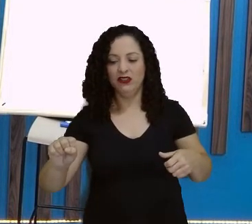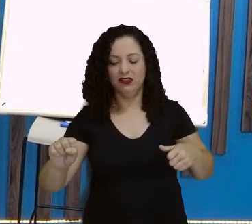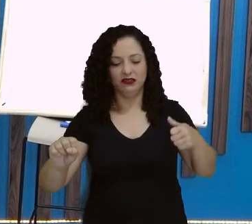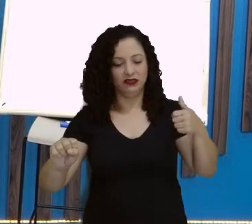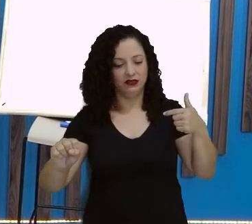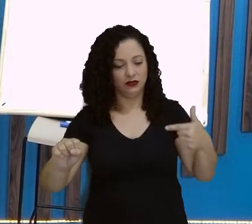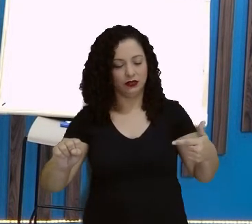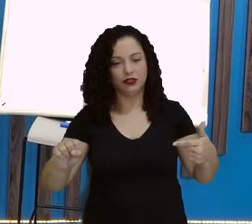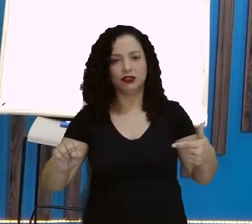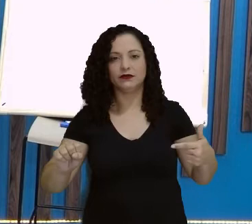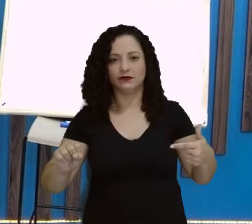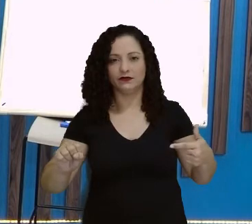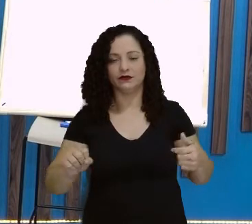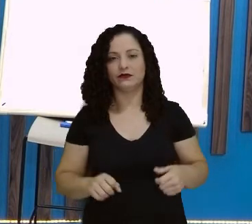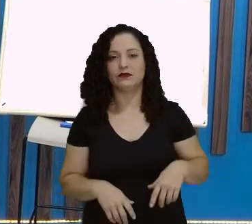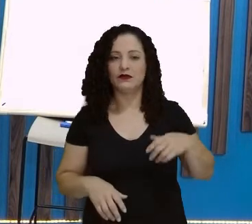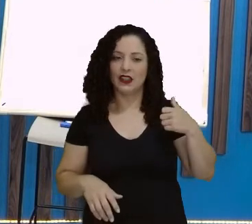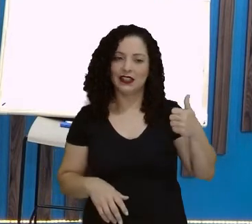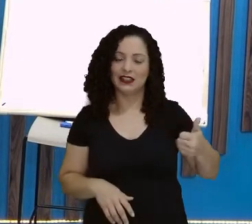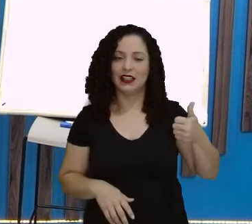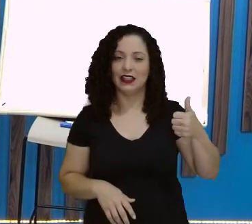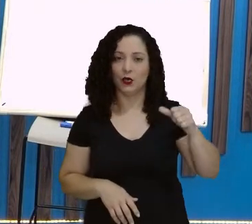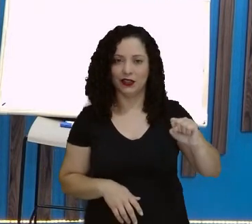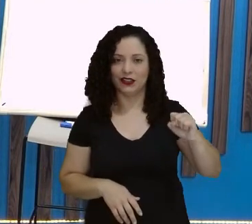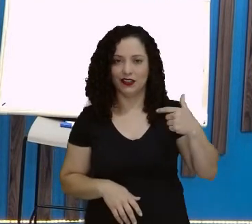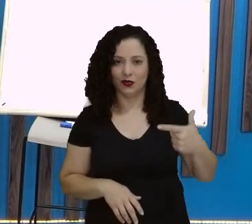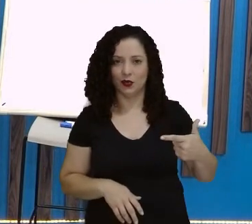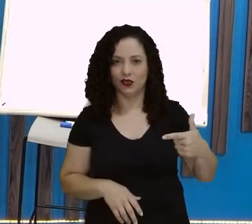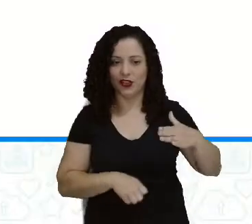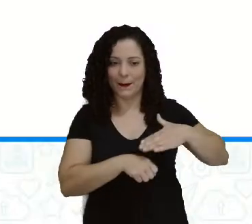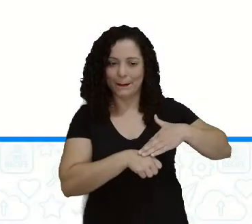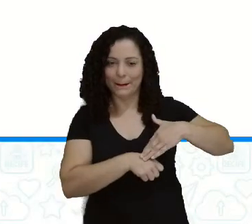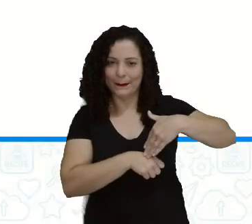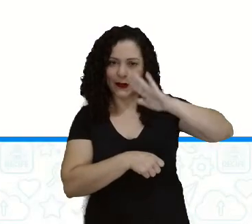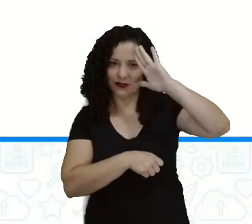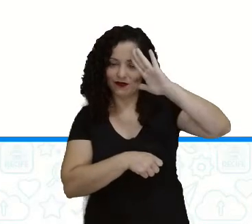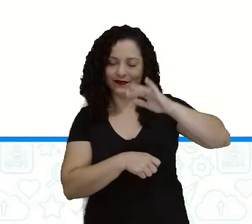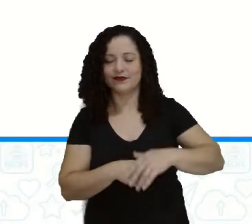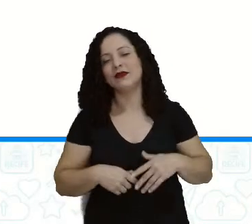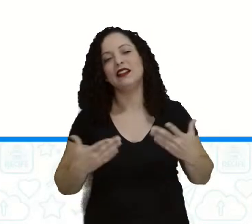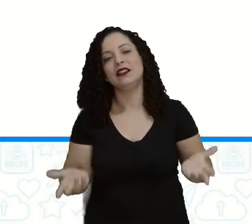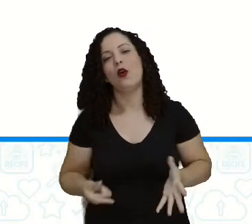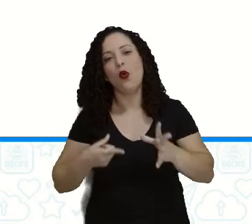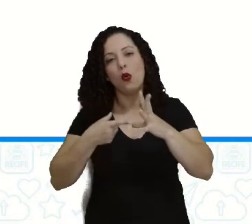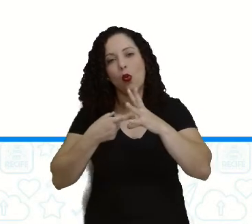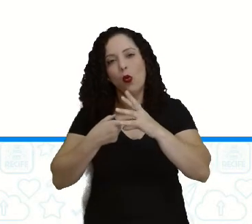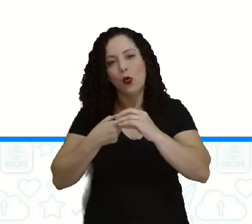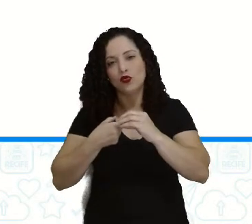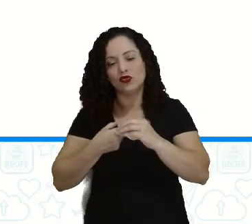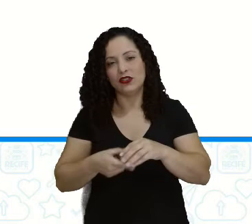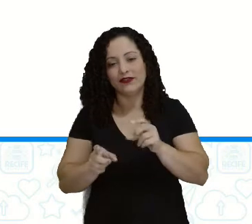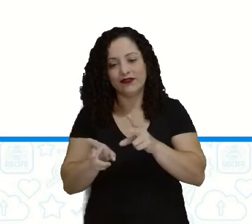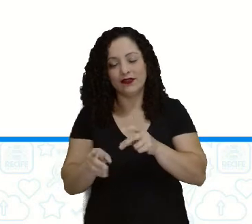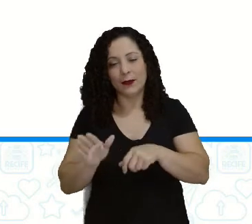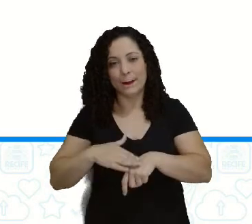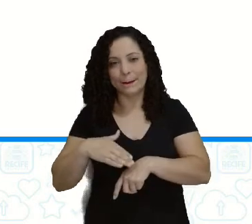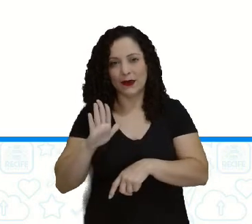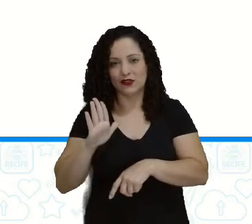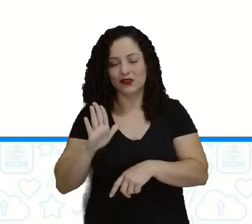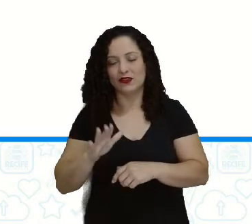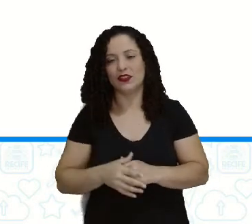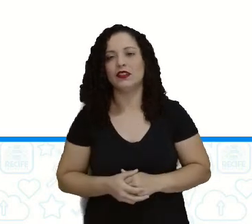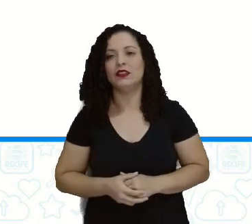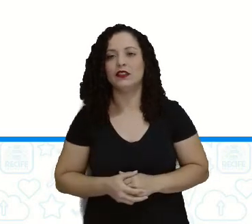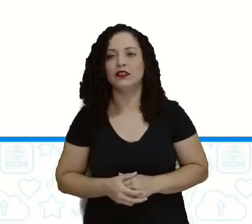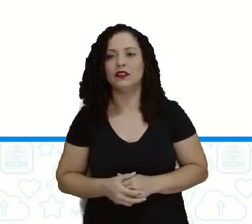Então, 182, a gente consegue identificar que as coxinhas são vendidas a mais. Só que